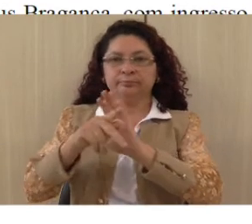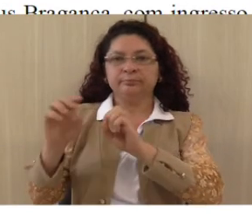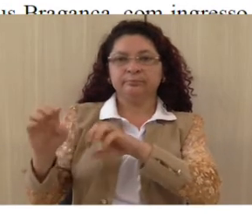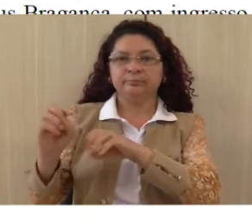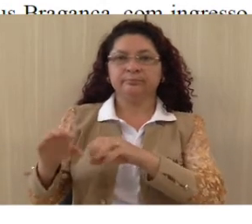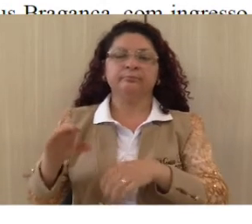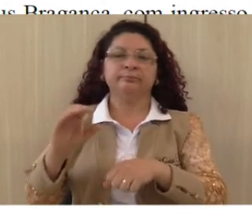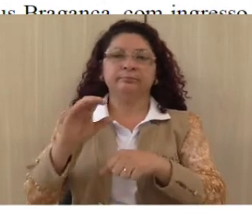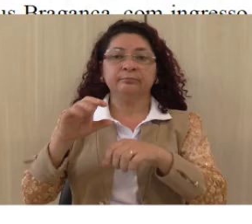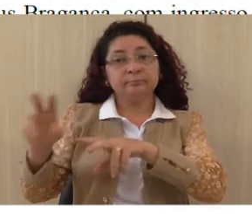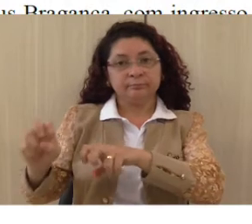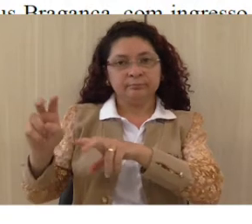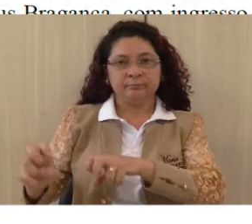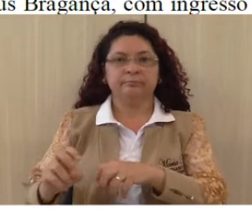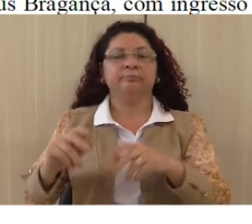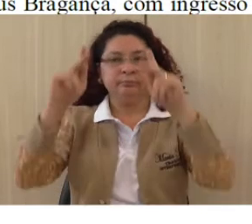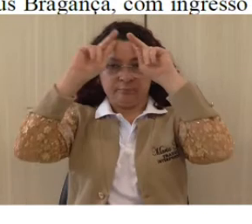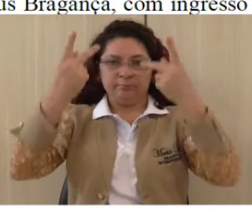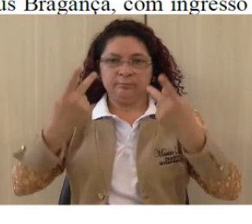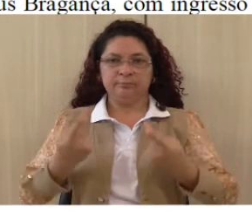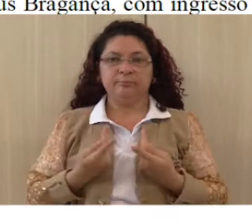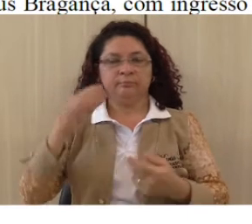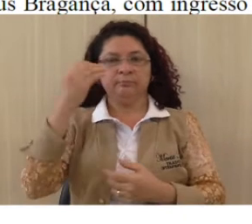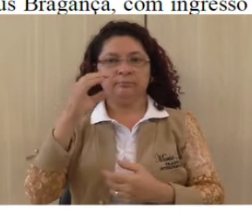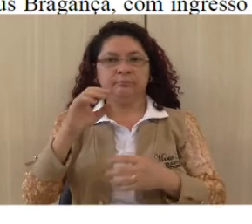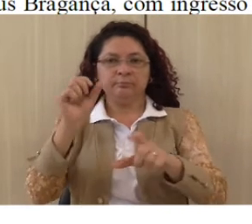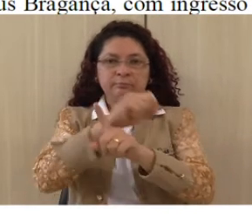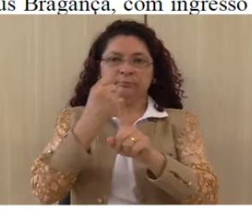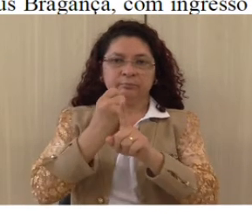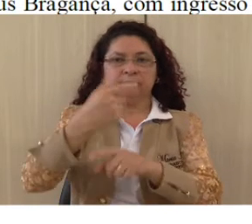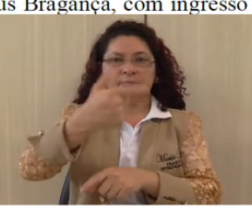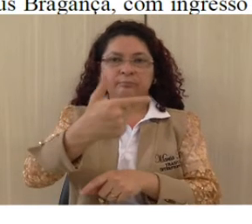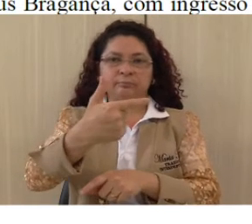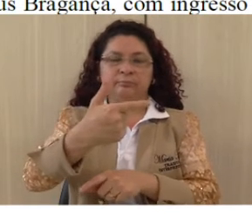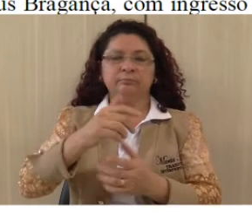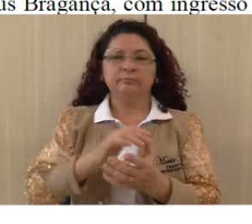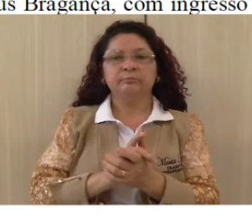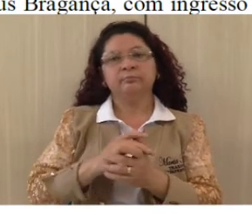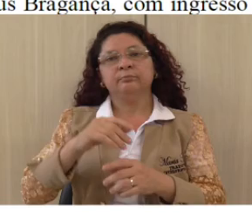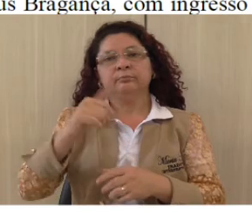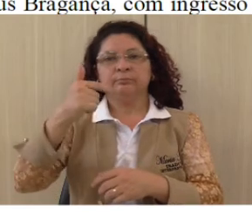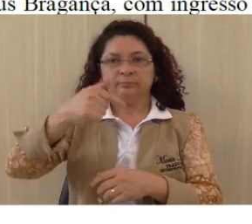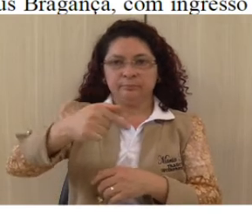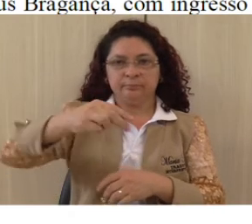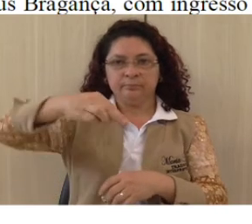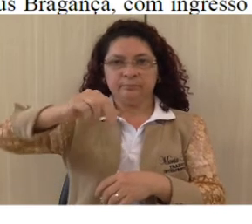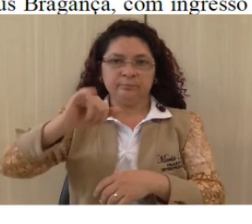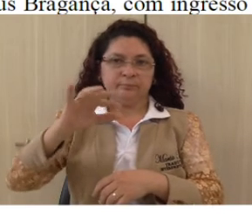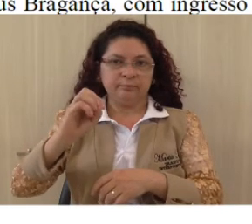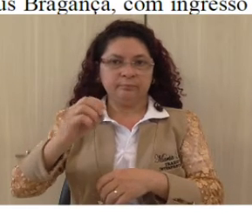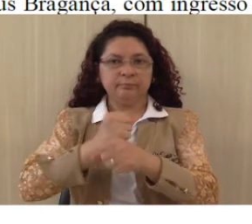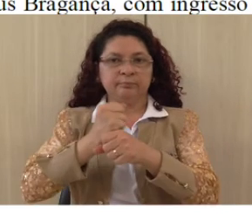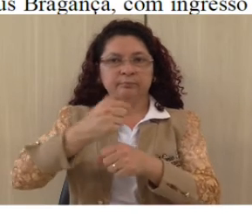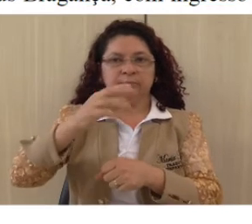Campo, Ciências Humanas e Sociais, edital número 2, de 17 de maio de